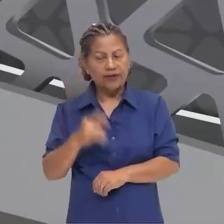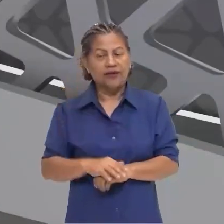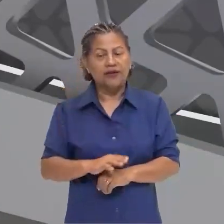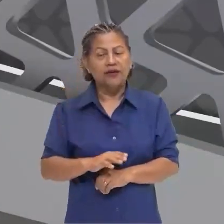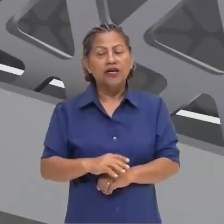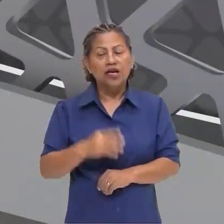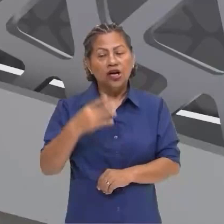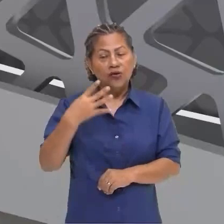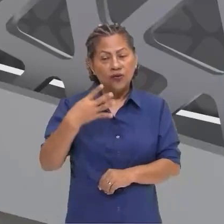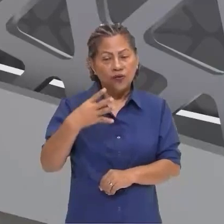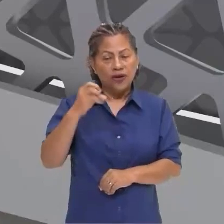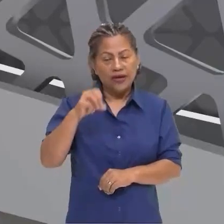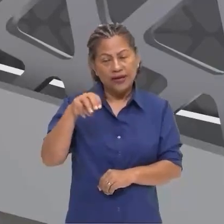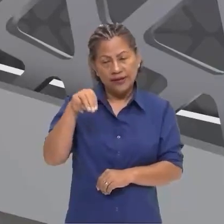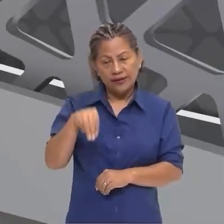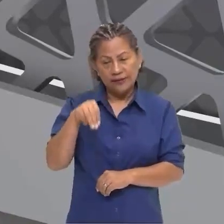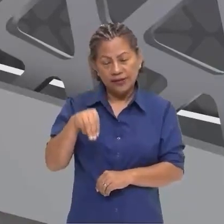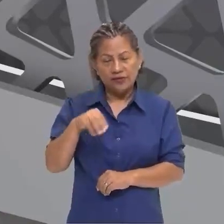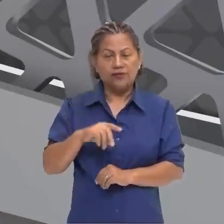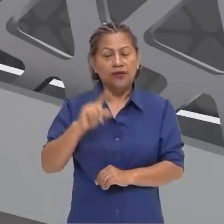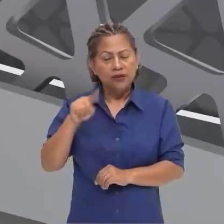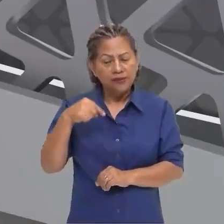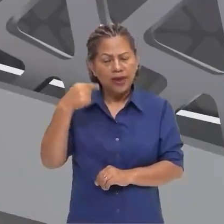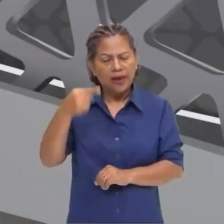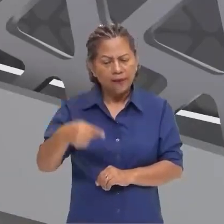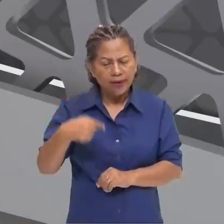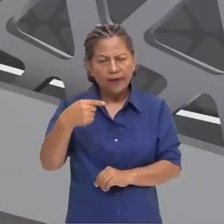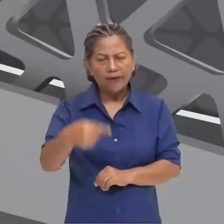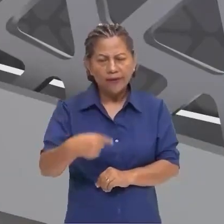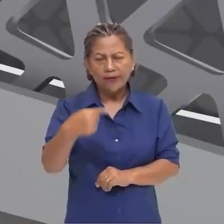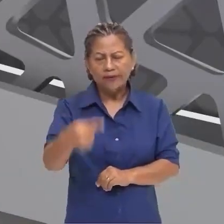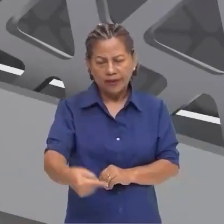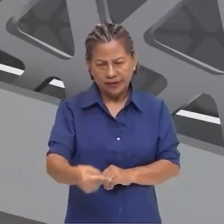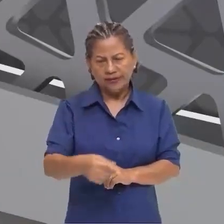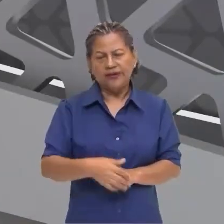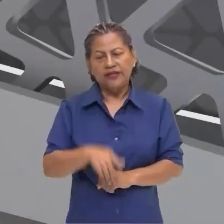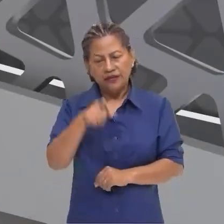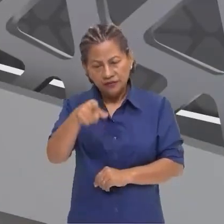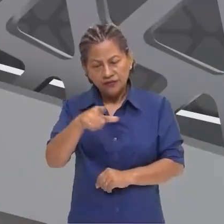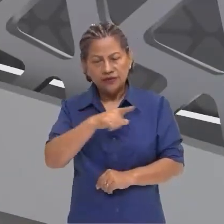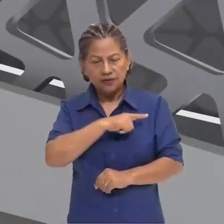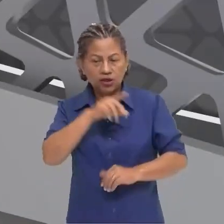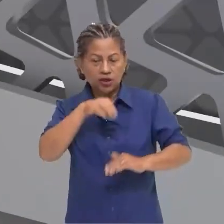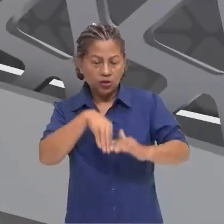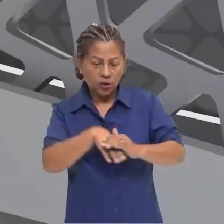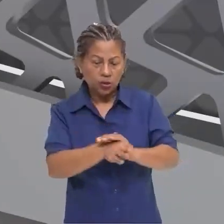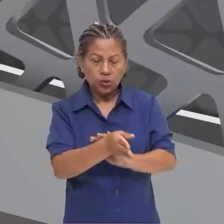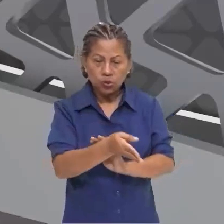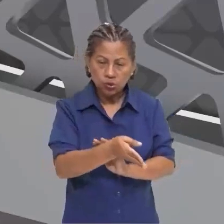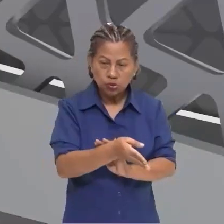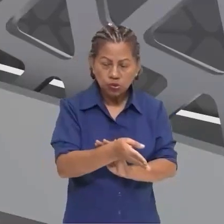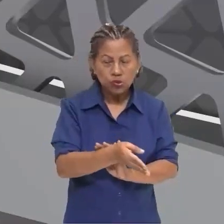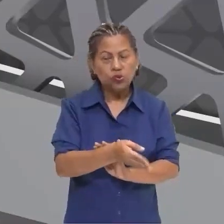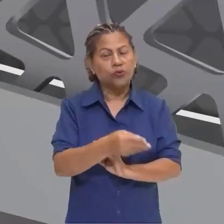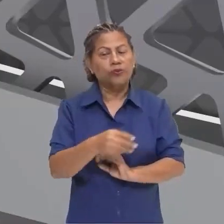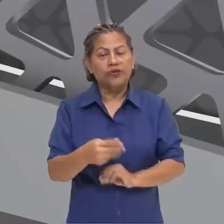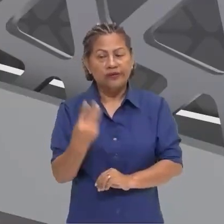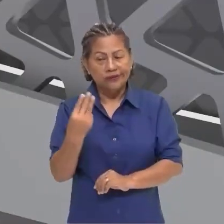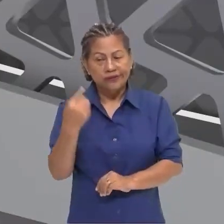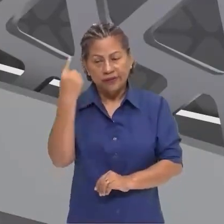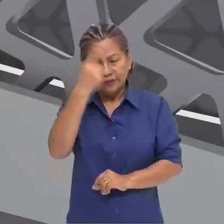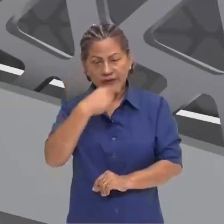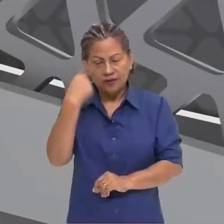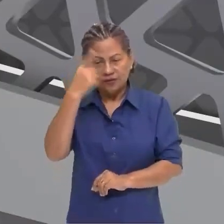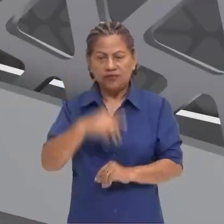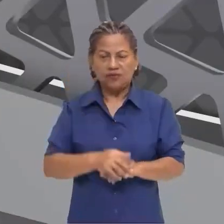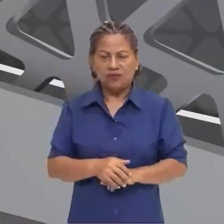40 minutos. Depois de amanhã, e assim sucessivamente até você chegar às 3 horas. As